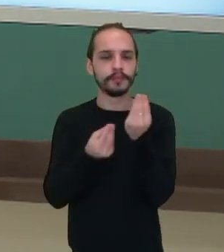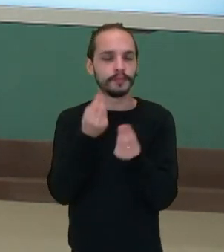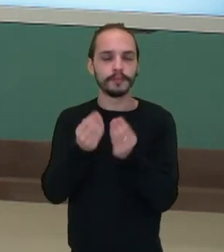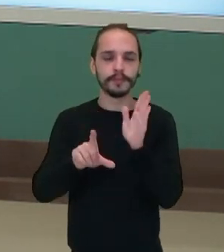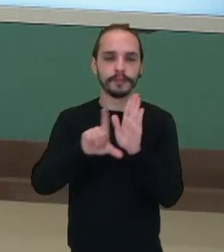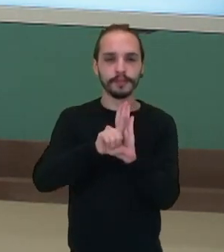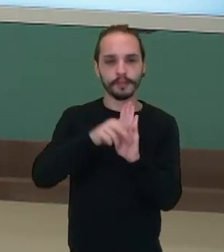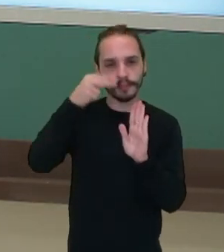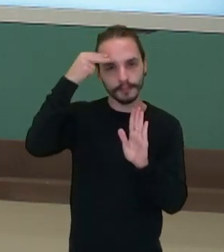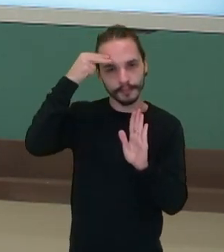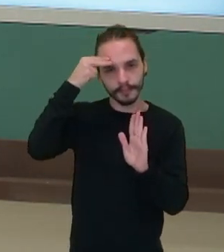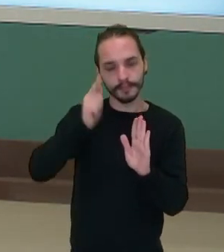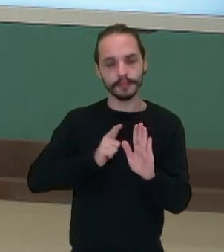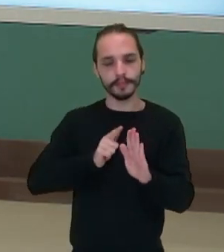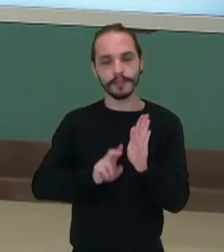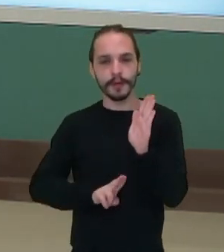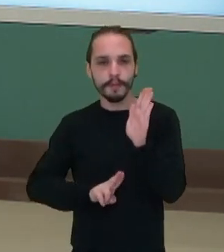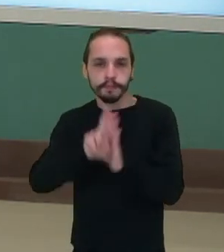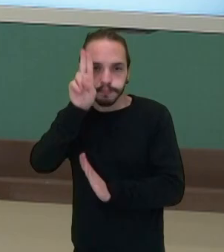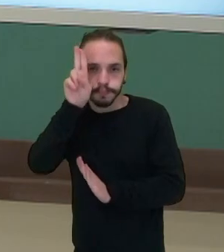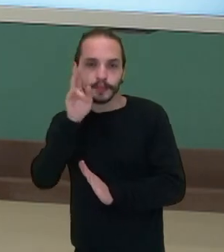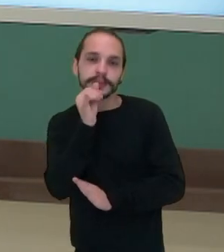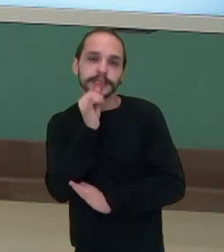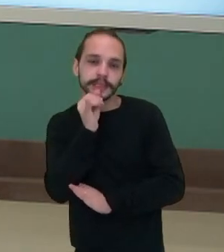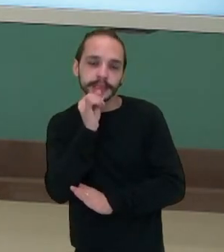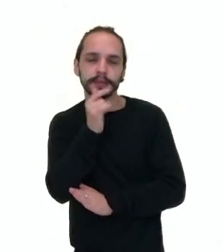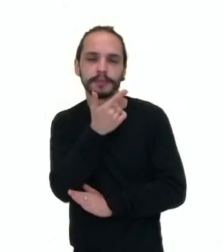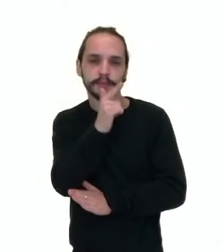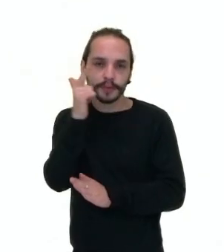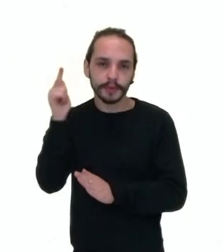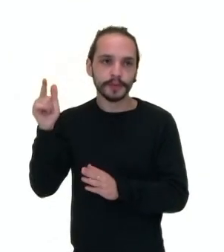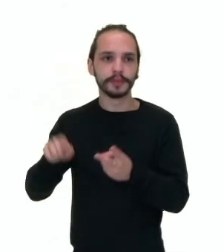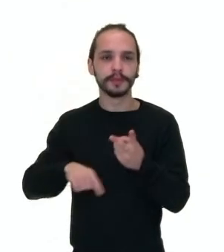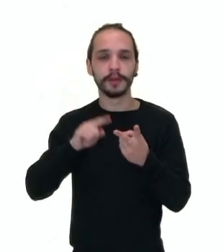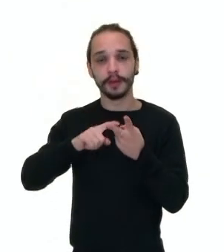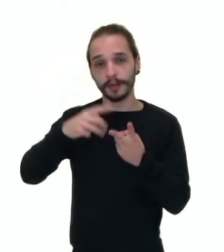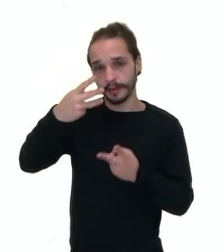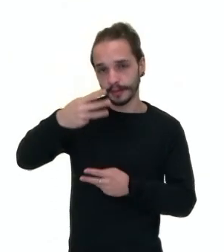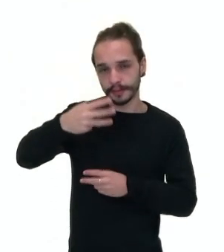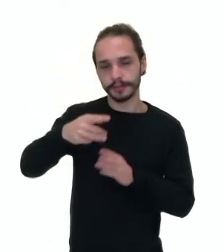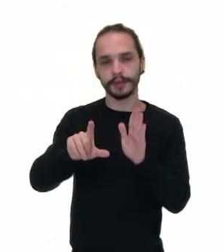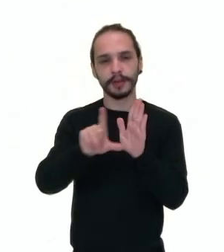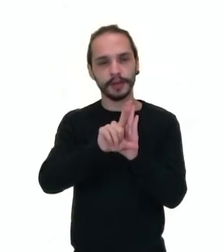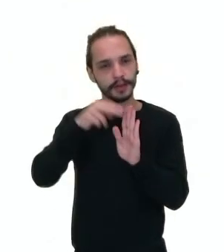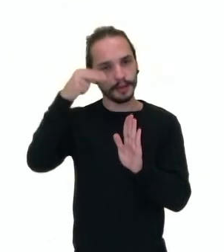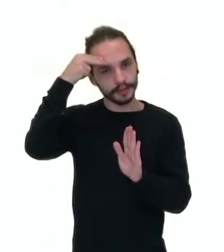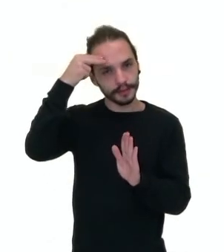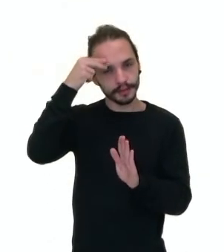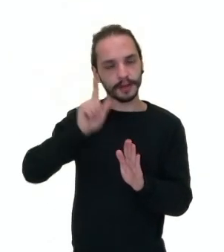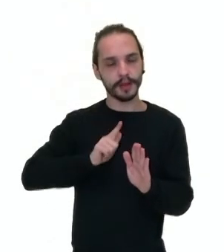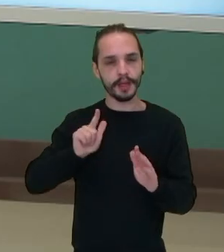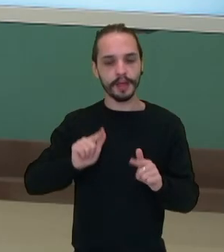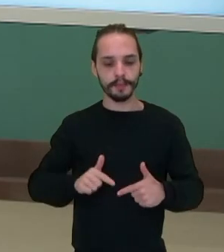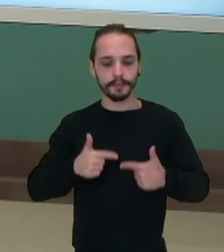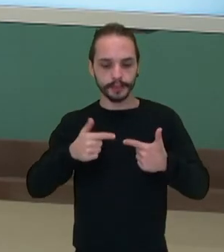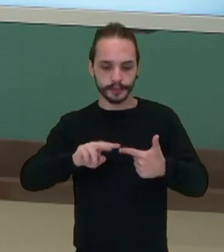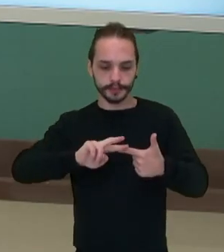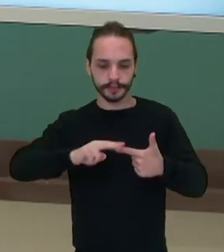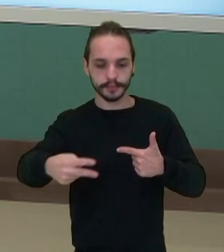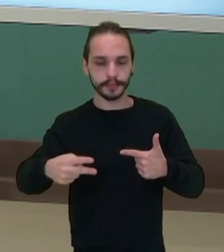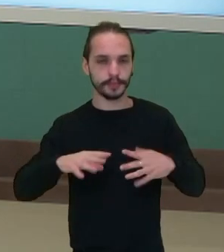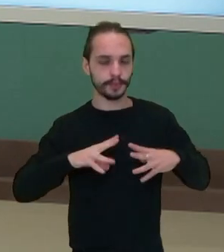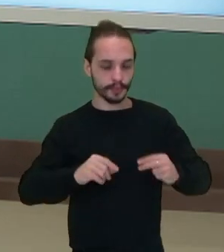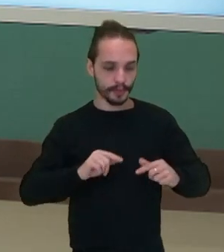outros exemplos, né? Falamos sobre a terceira lei de Newton, é conhecida como princípio da ação e reação, que define toda a força de